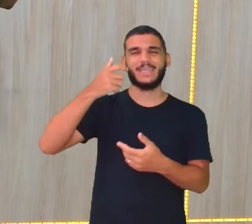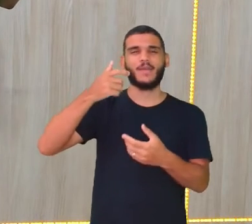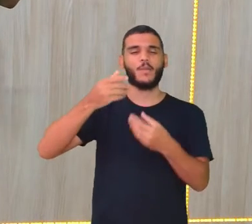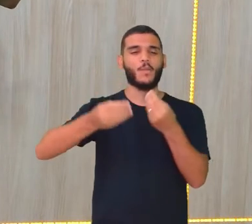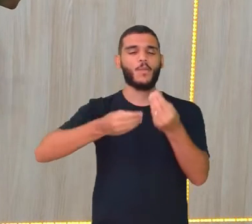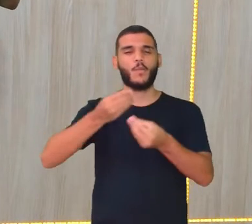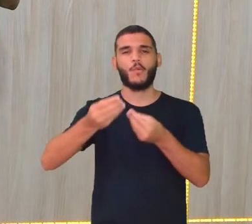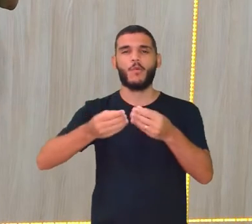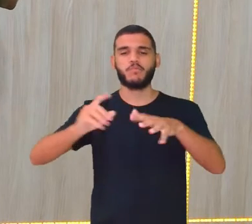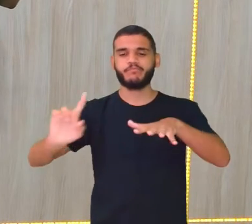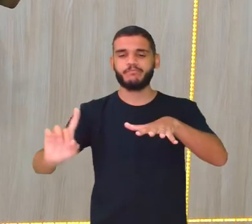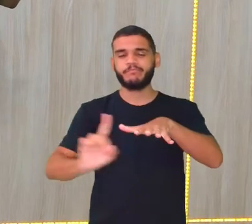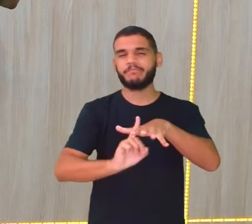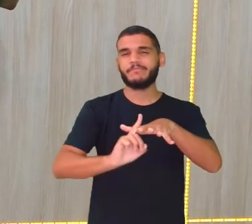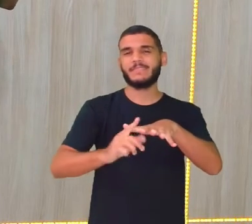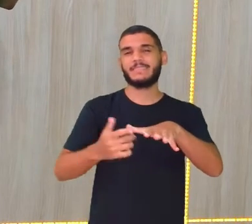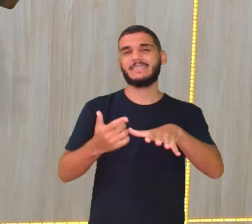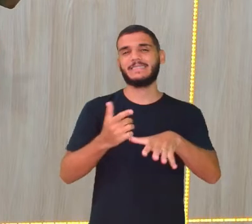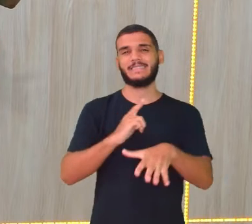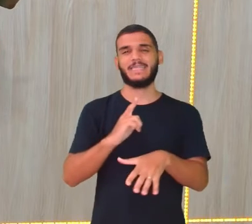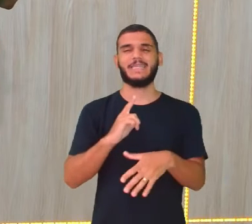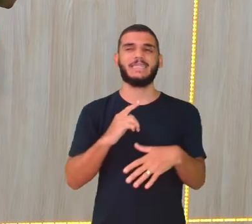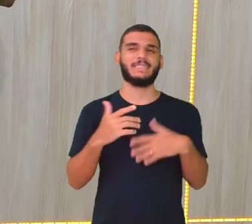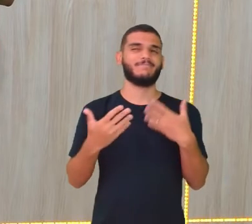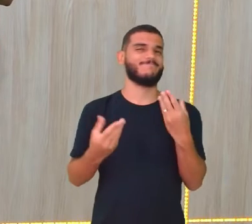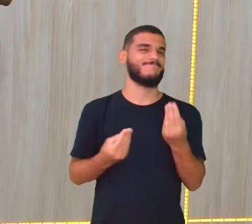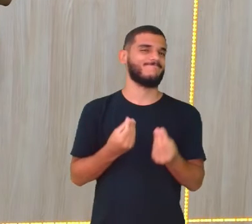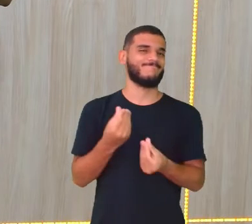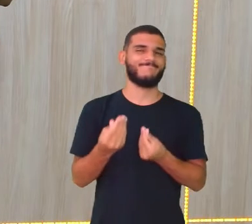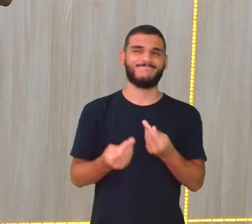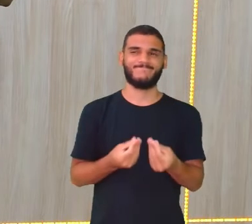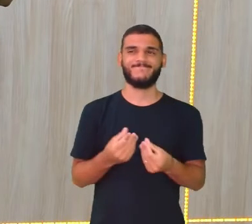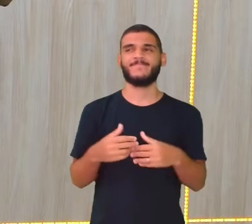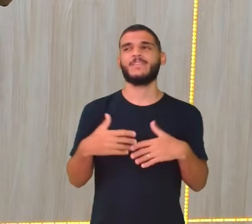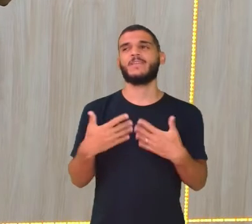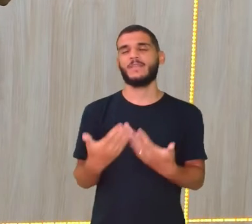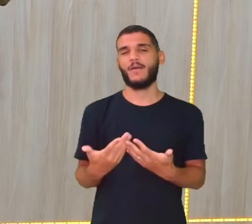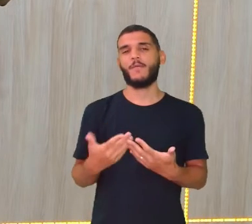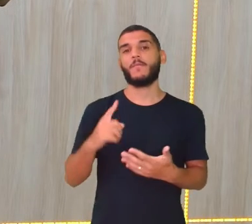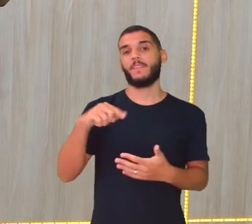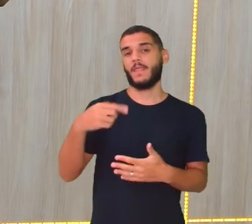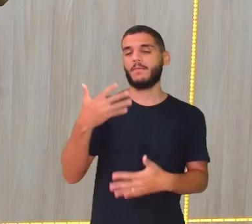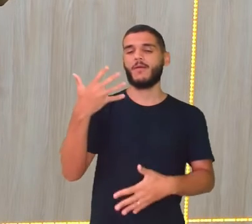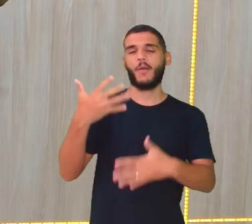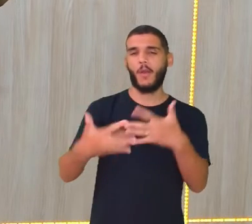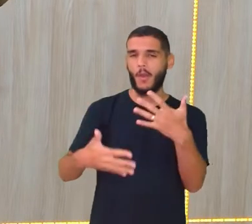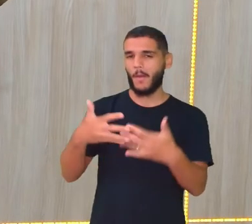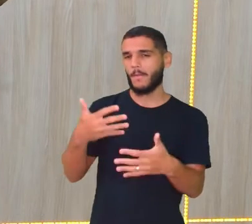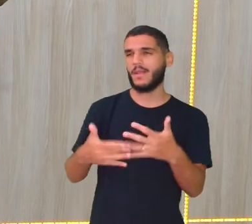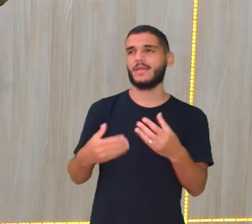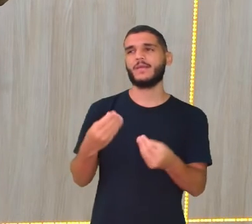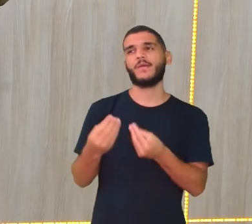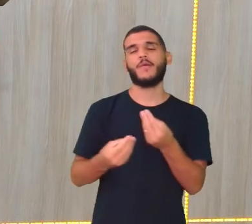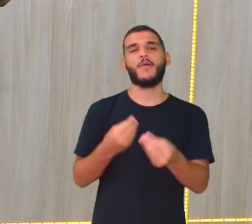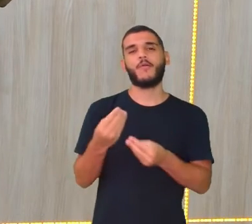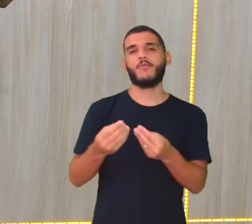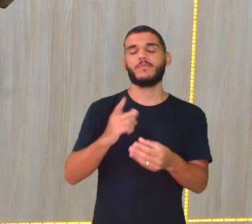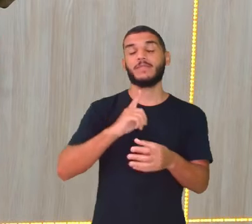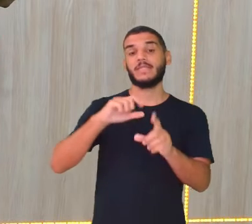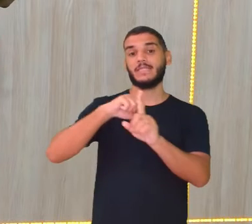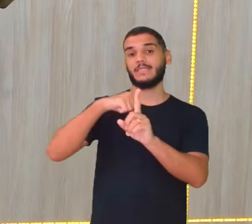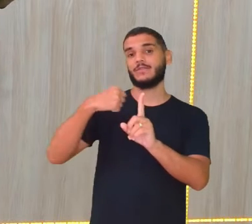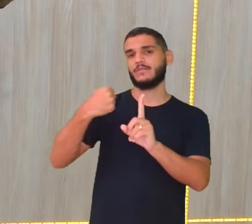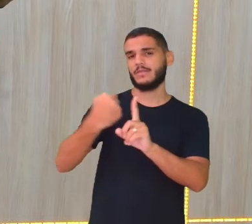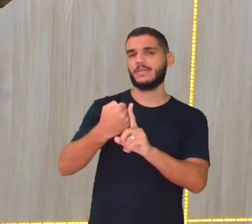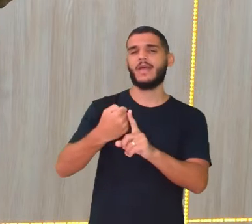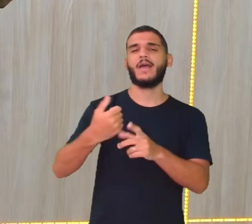né? E a partir dessa questão, começa a complicar, né? Onde é que eles se encaixam na nossa sociedade,